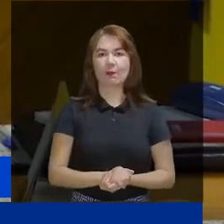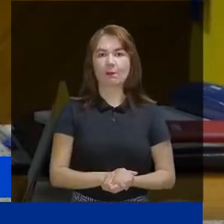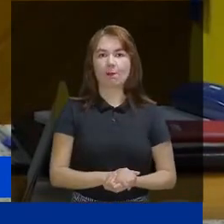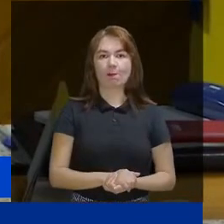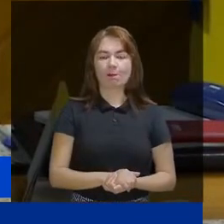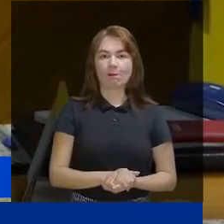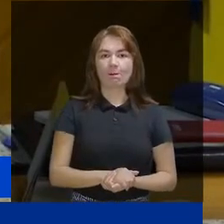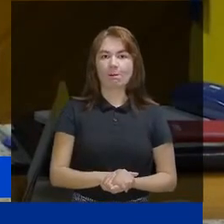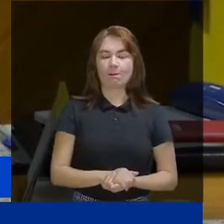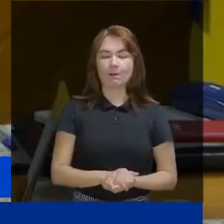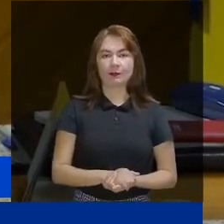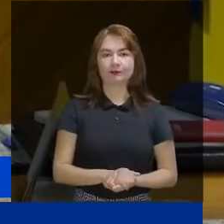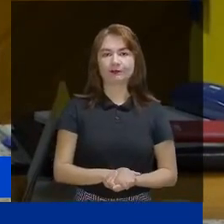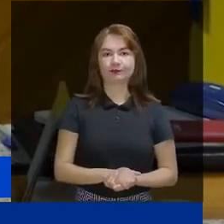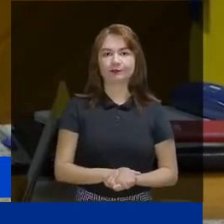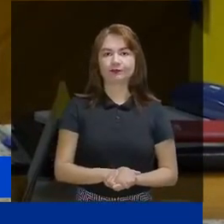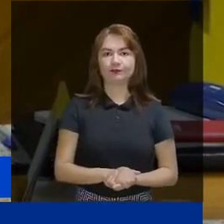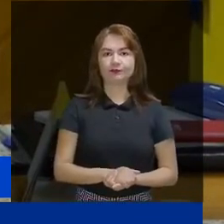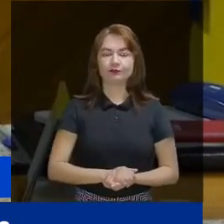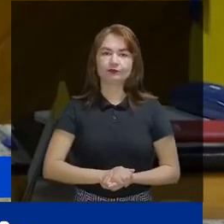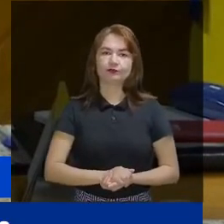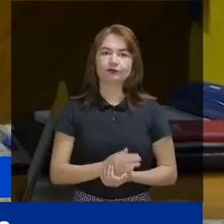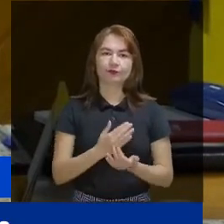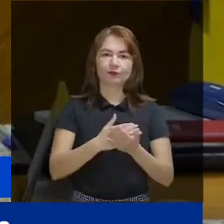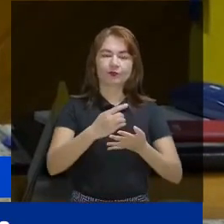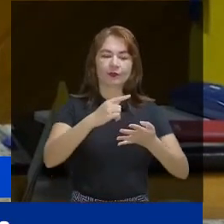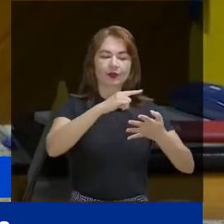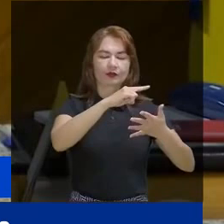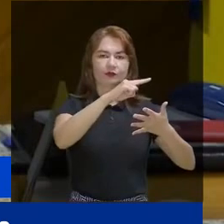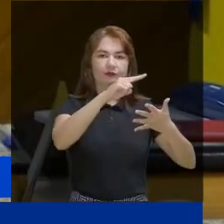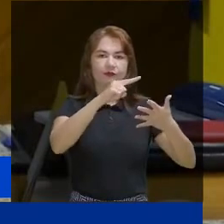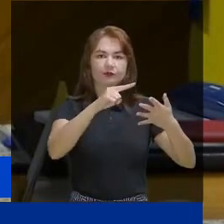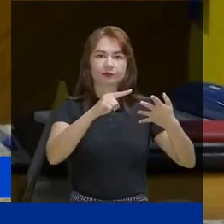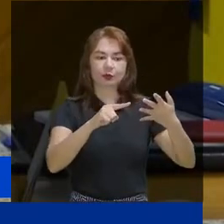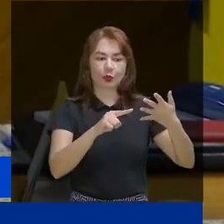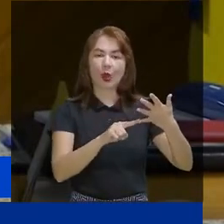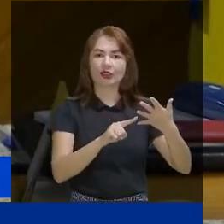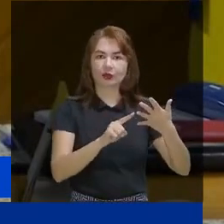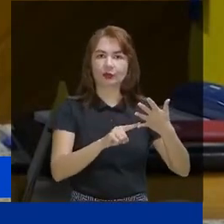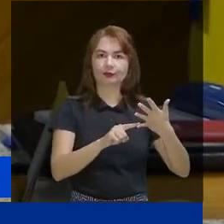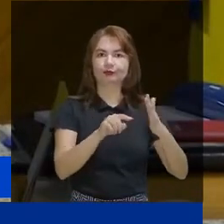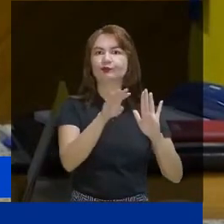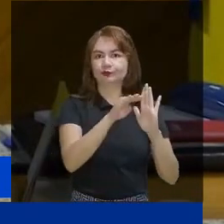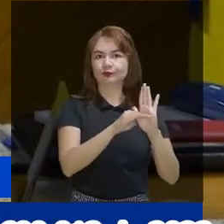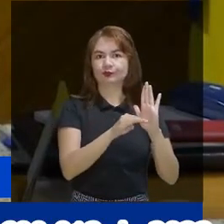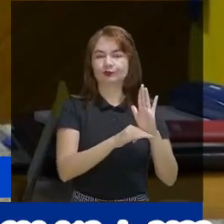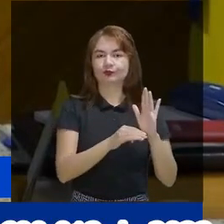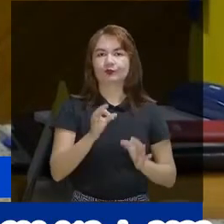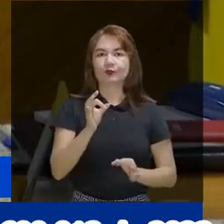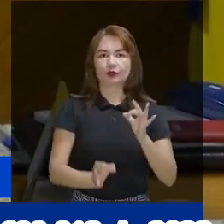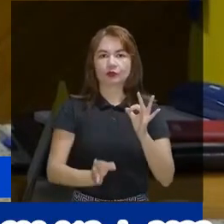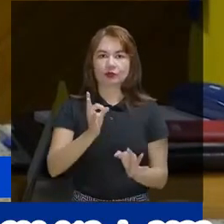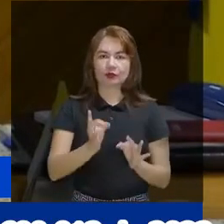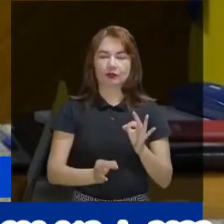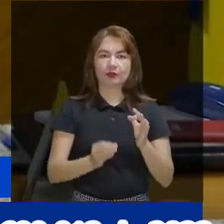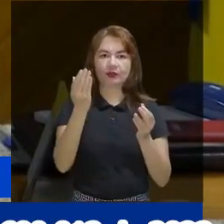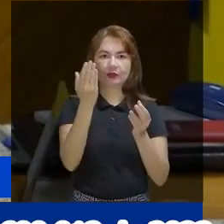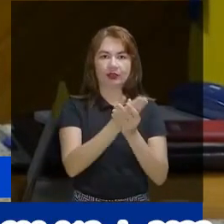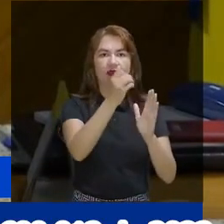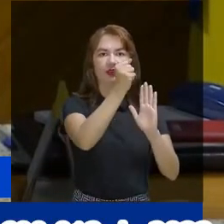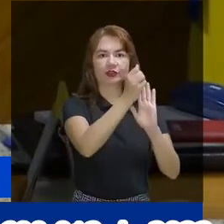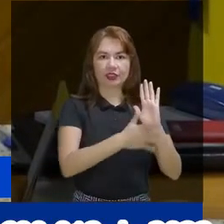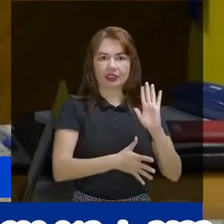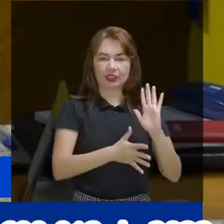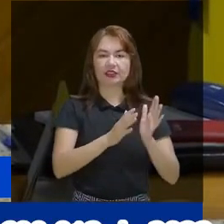sessão 33ª Sessão Judiciária Ordinária. Item 4 da pauta. Foca ainda no desembargador João Lages. Embargo